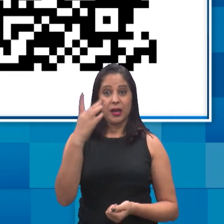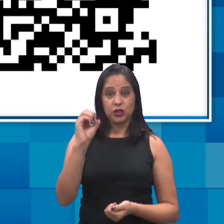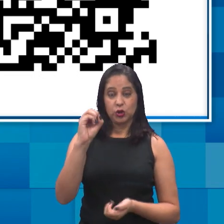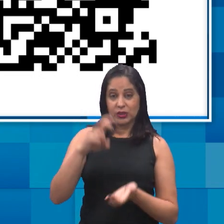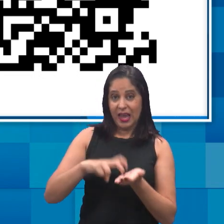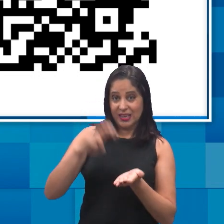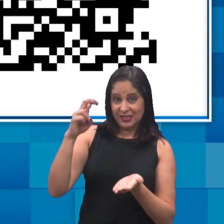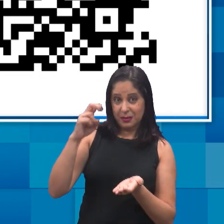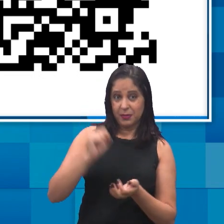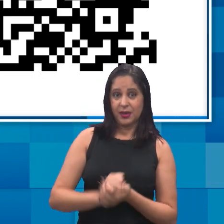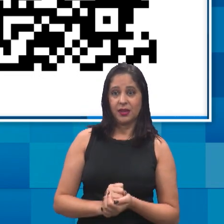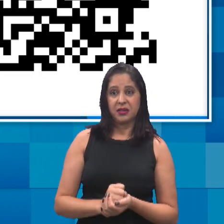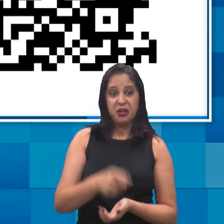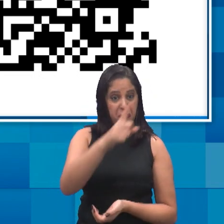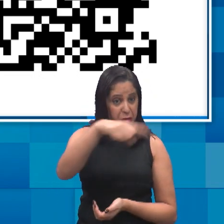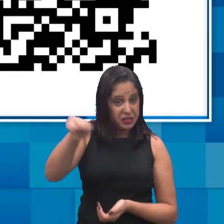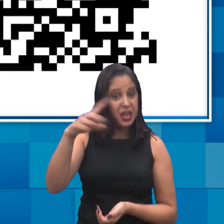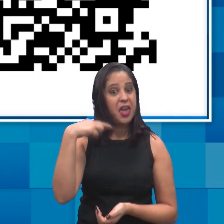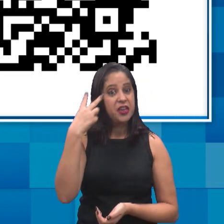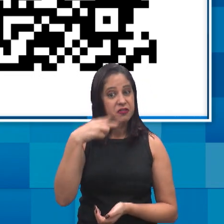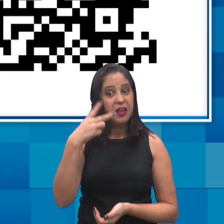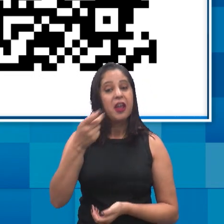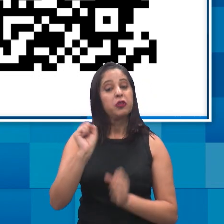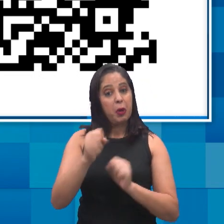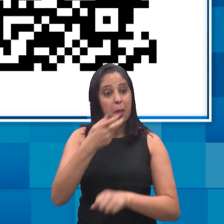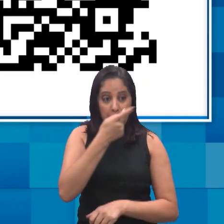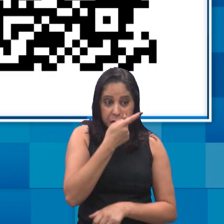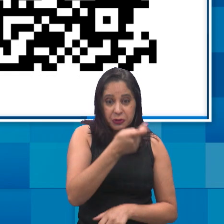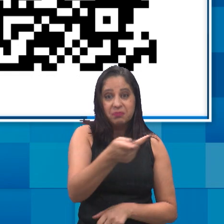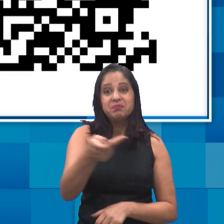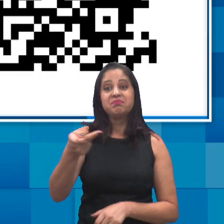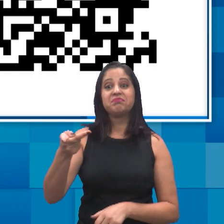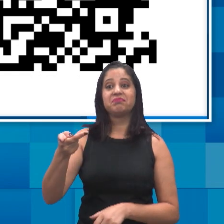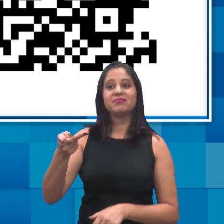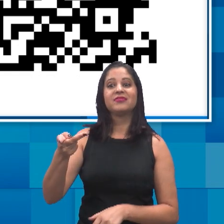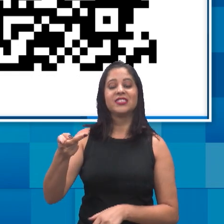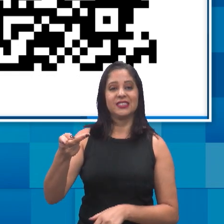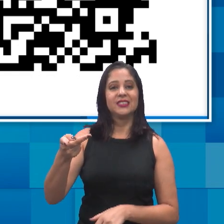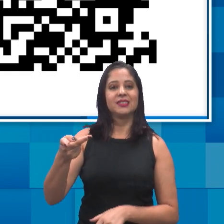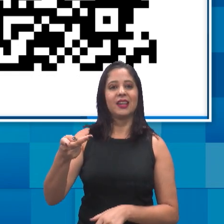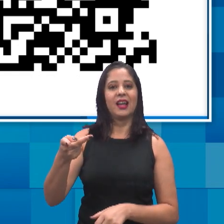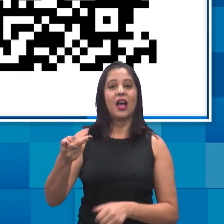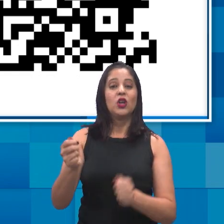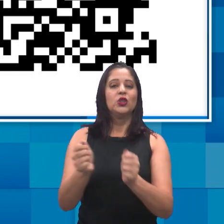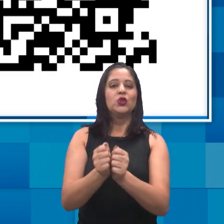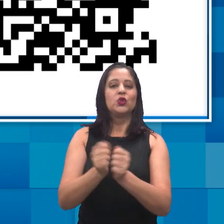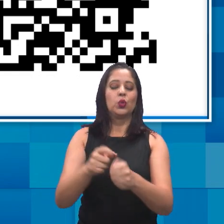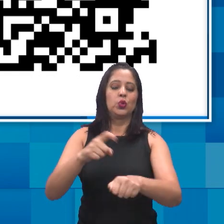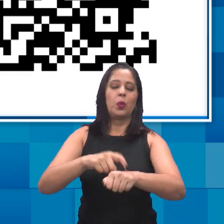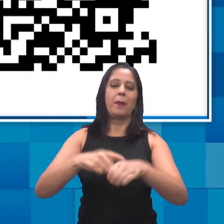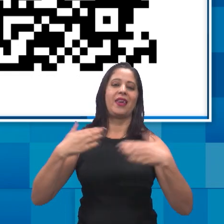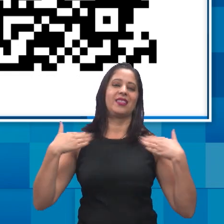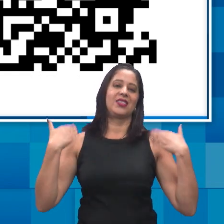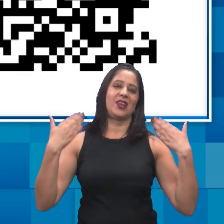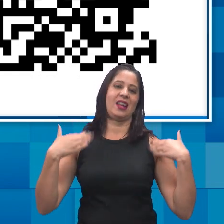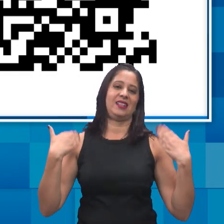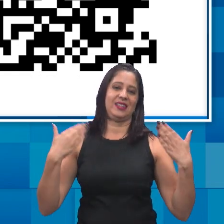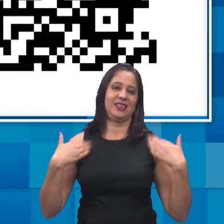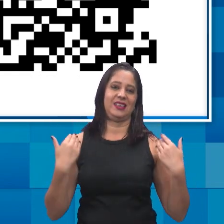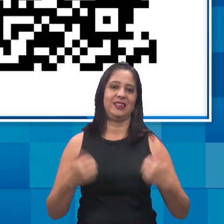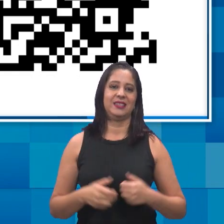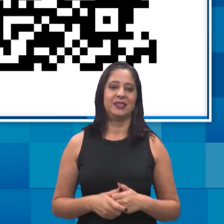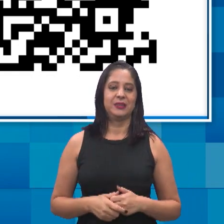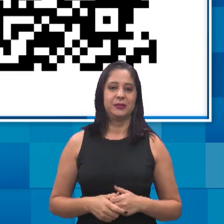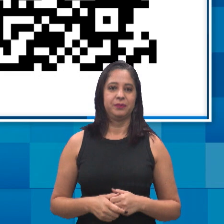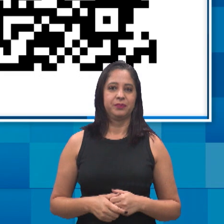aí para todos os vereadores, para que compareçam e compartilhem esse momento de alegria na nossa cidade de São José dos Campos.